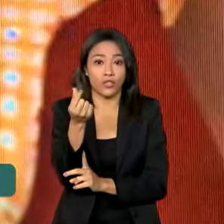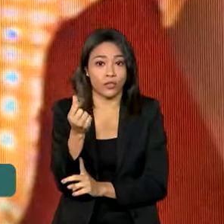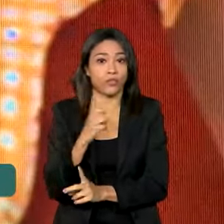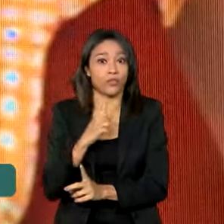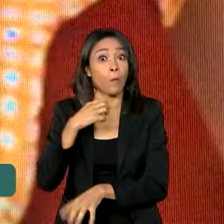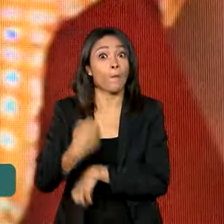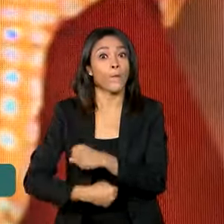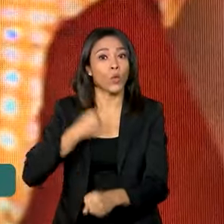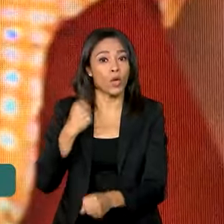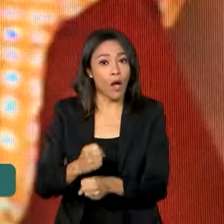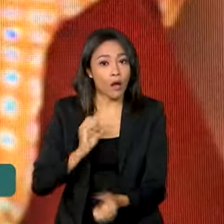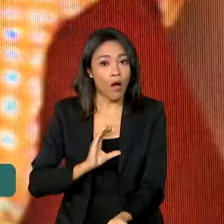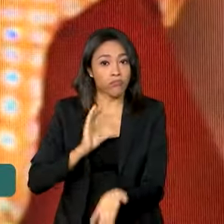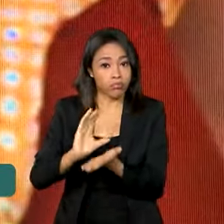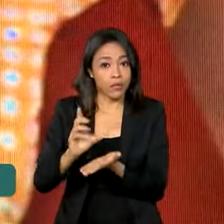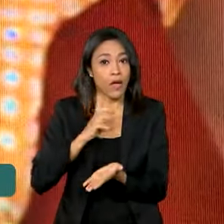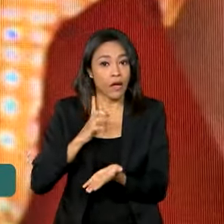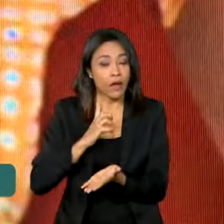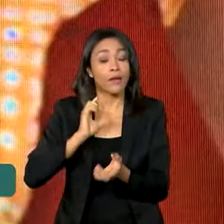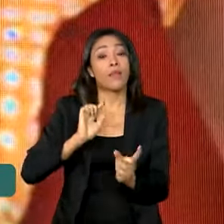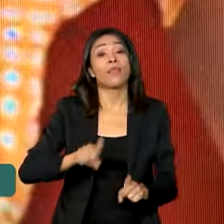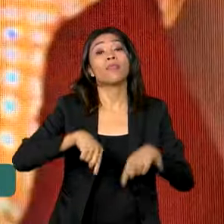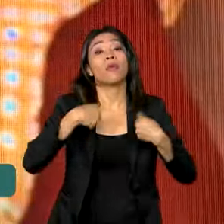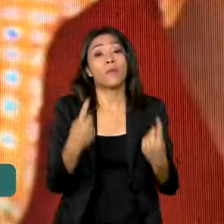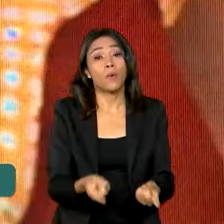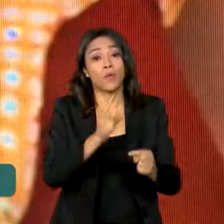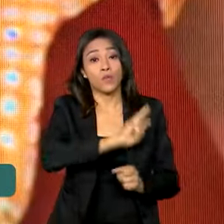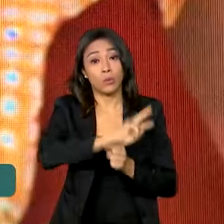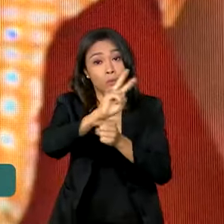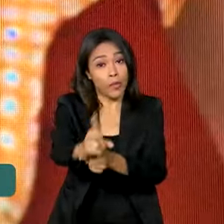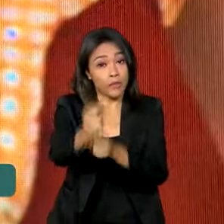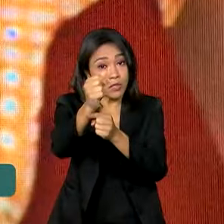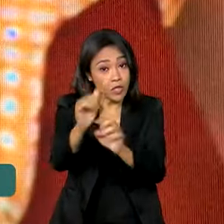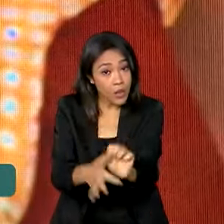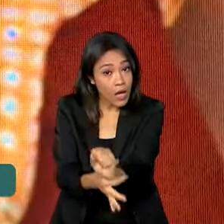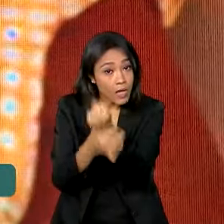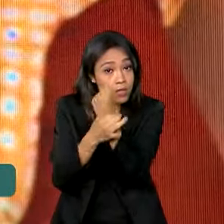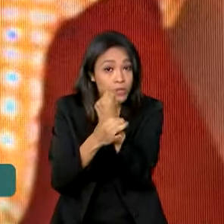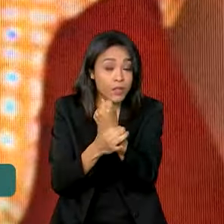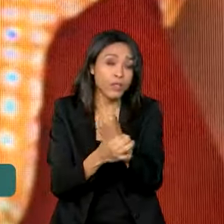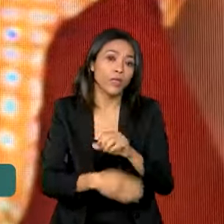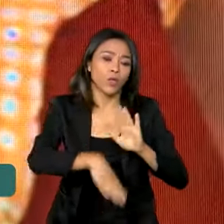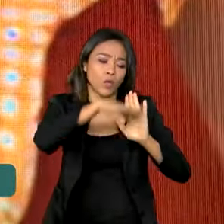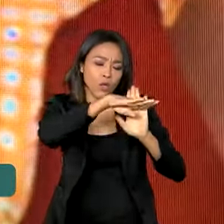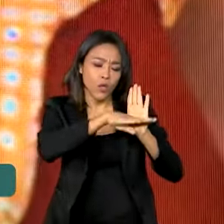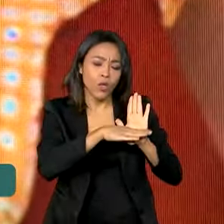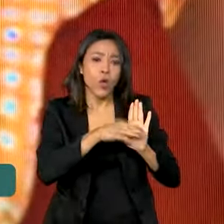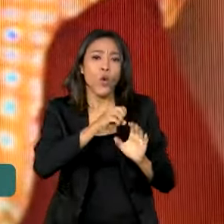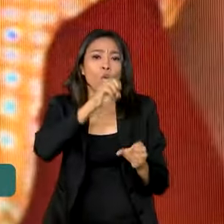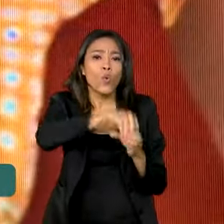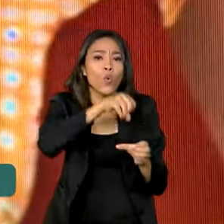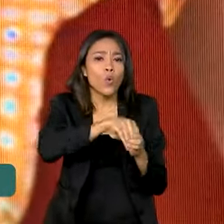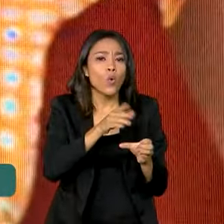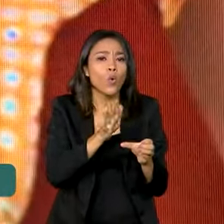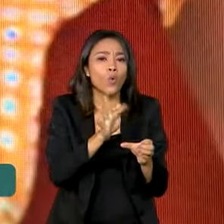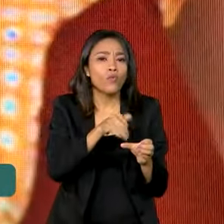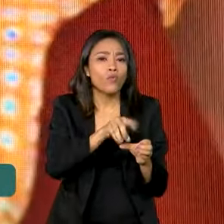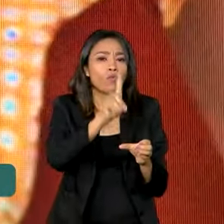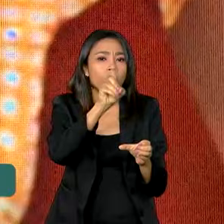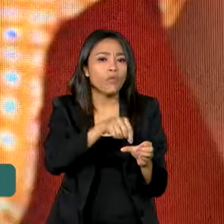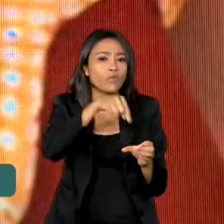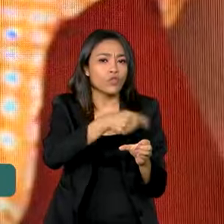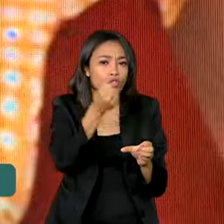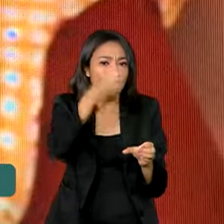ano. Depois, crédito com garantia, o fundo garantidor,